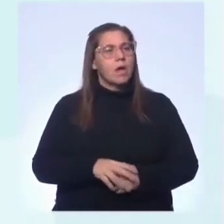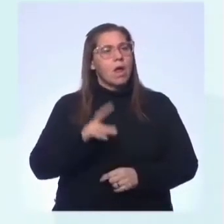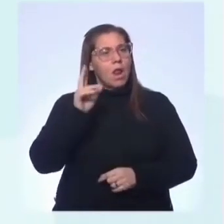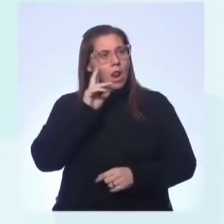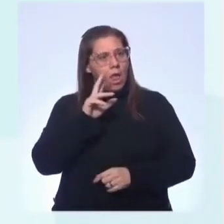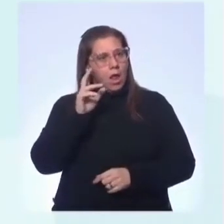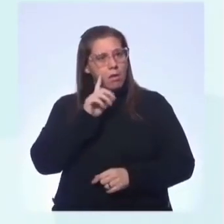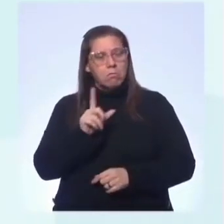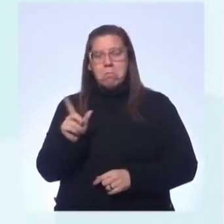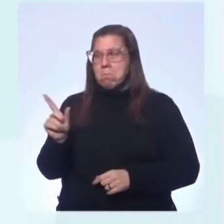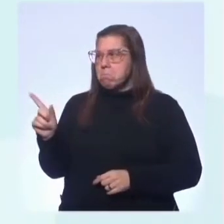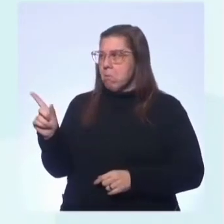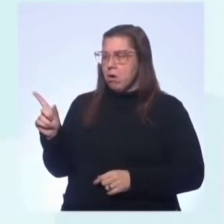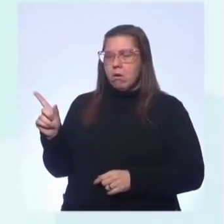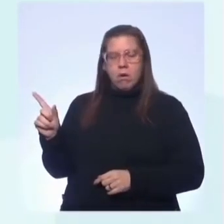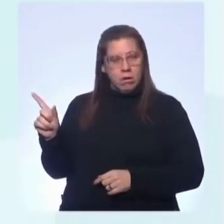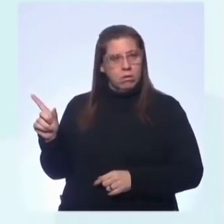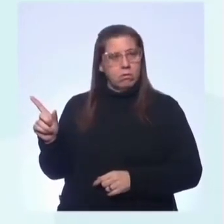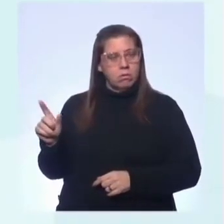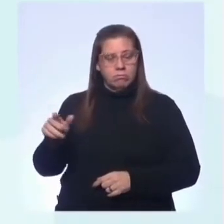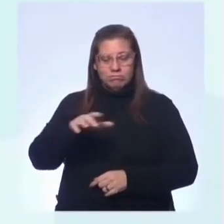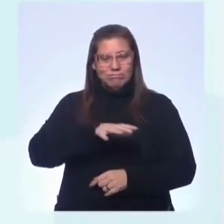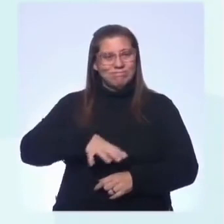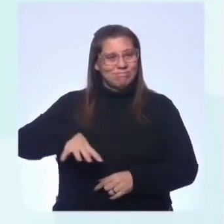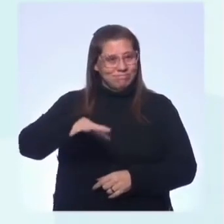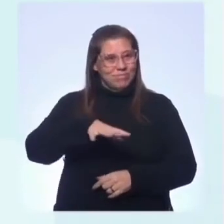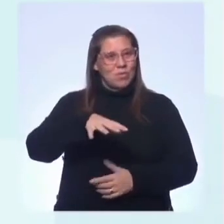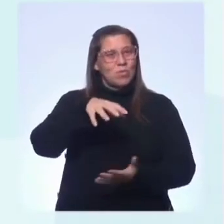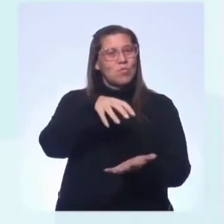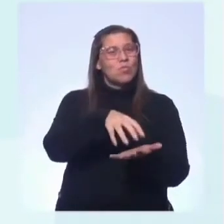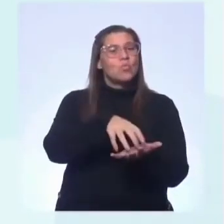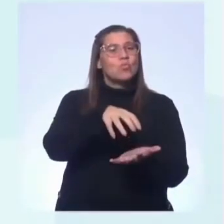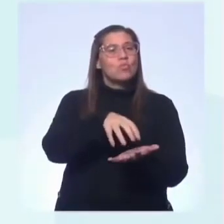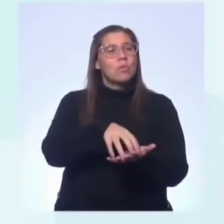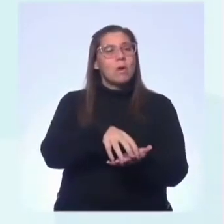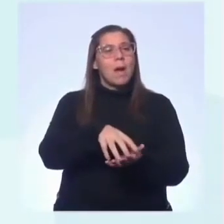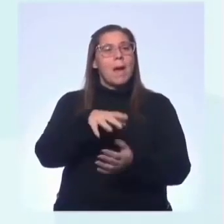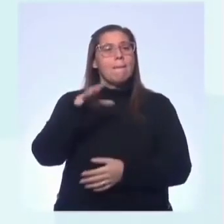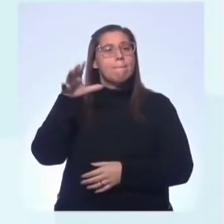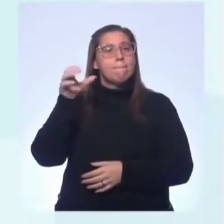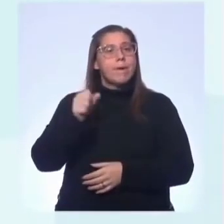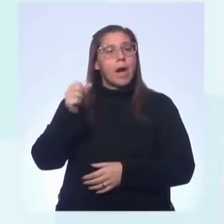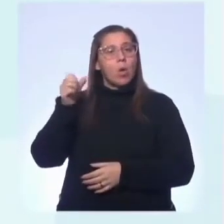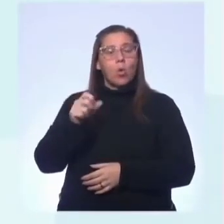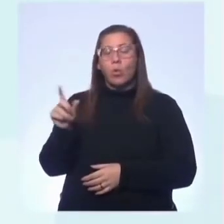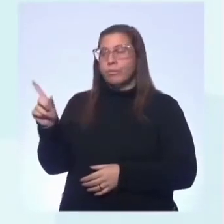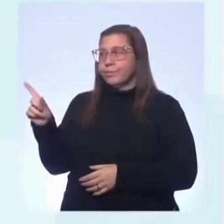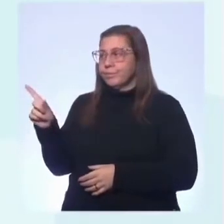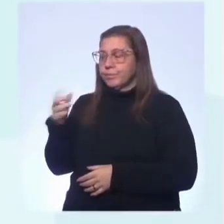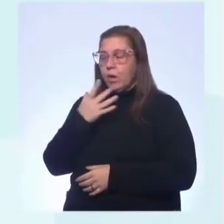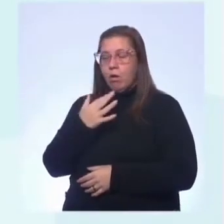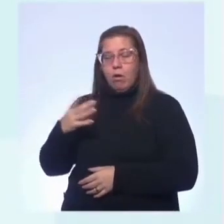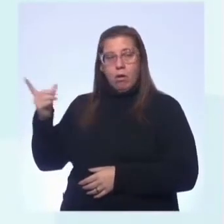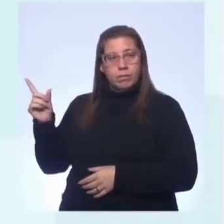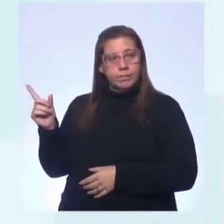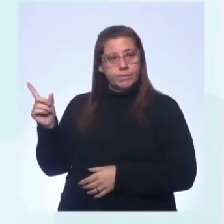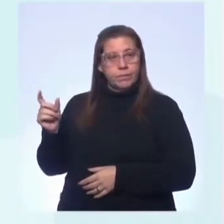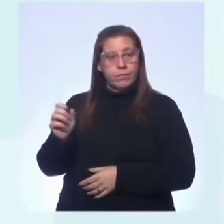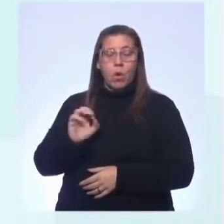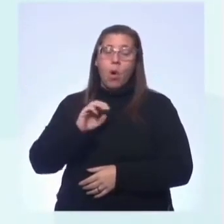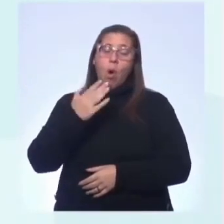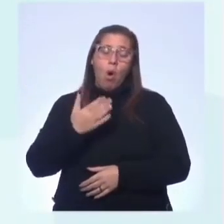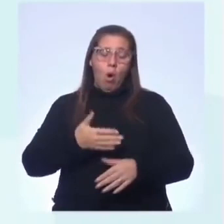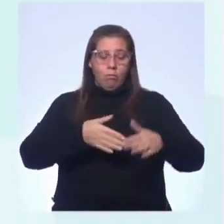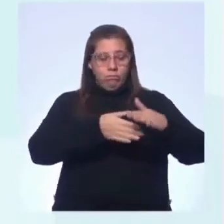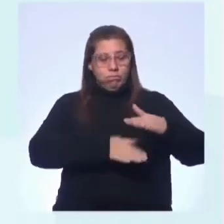os pontos de inundação estão localizados principalmente nas áreas em branco ou em áreas com terrenos mais baixos